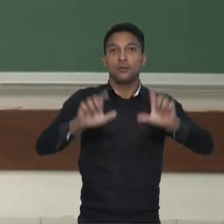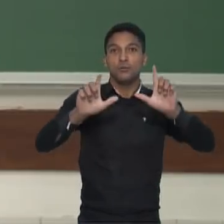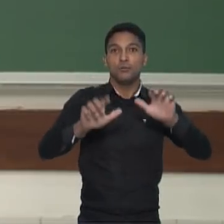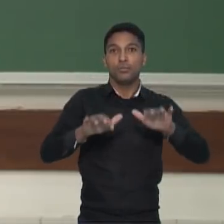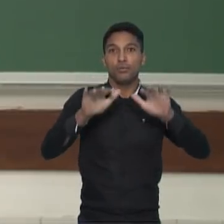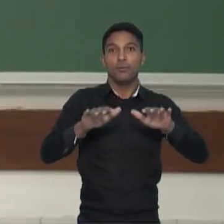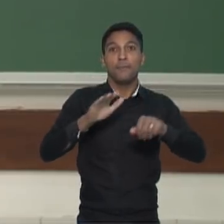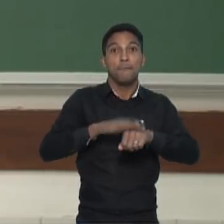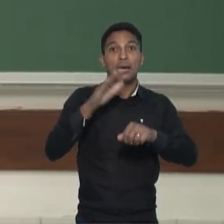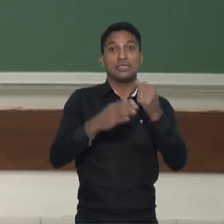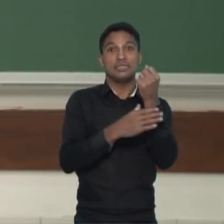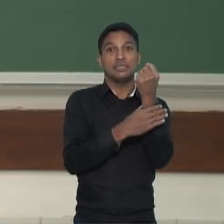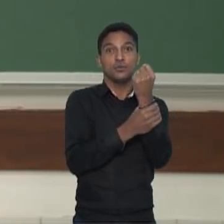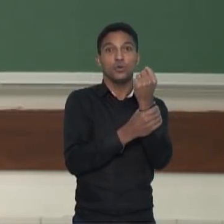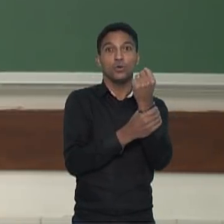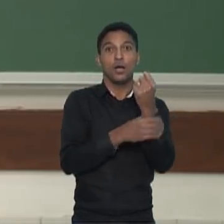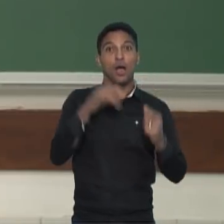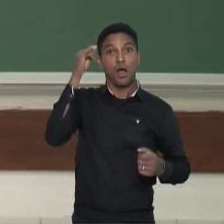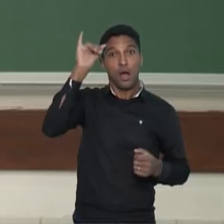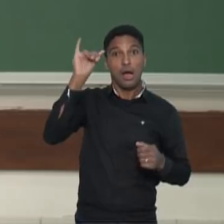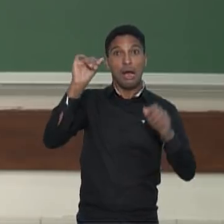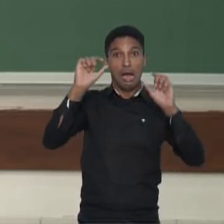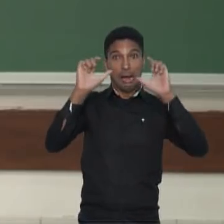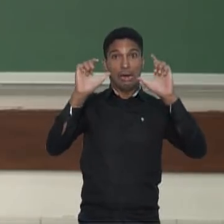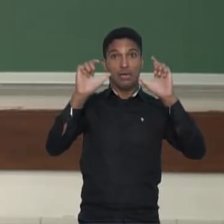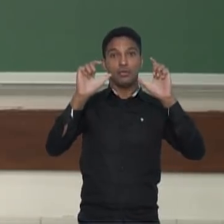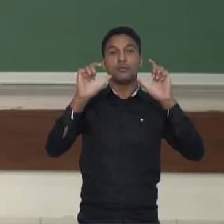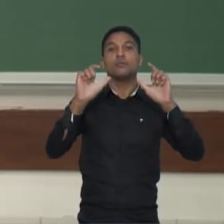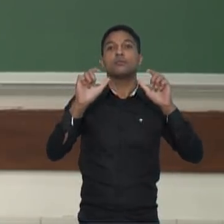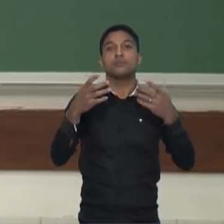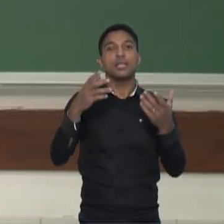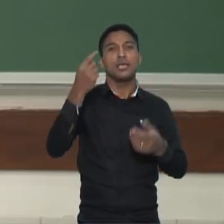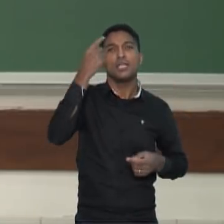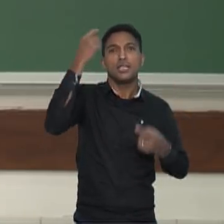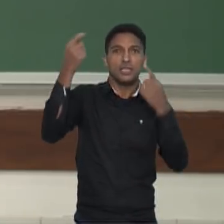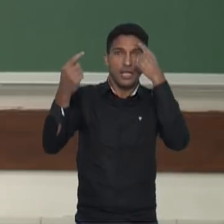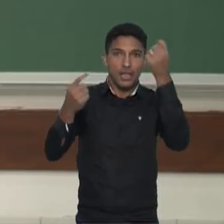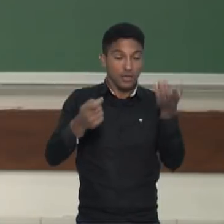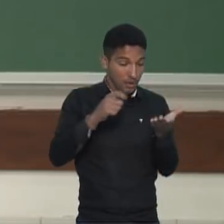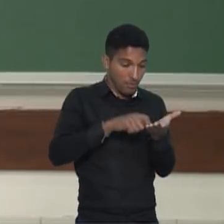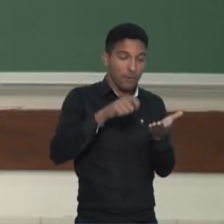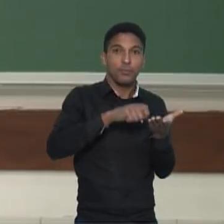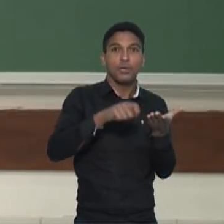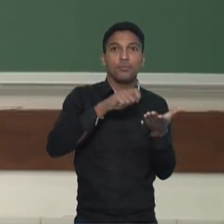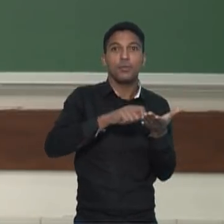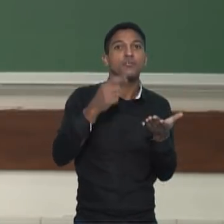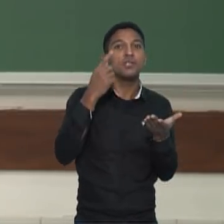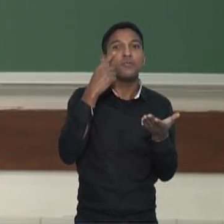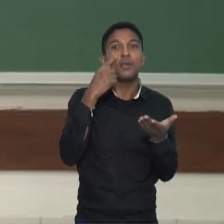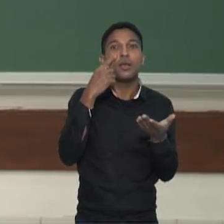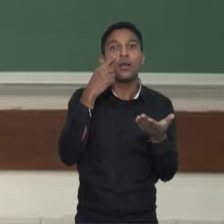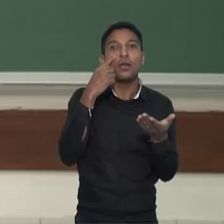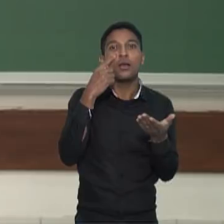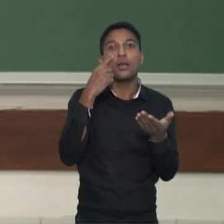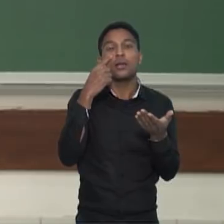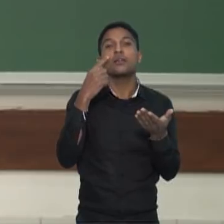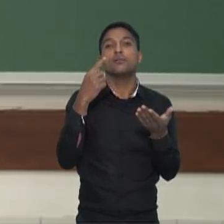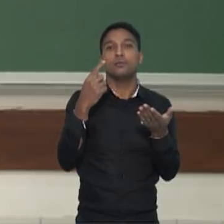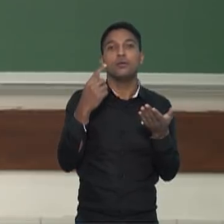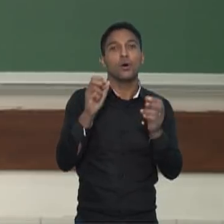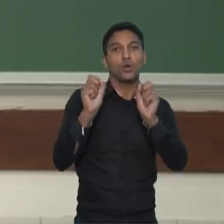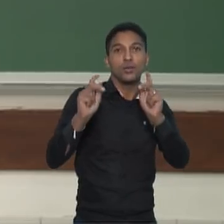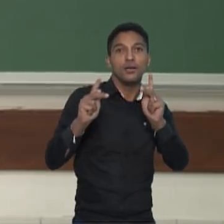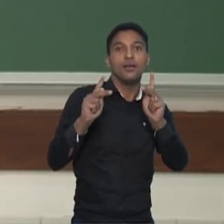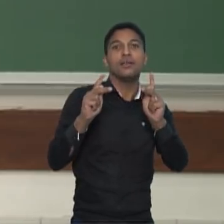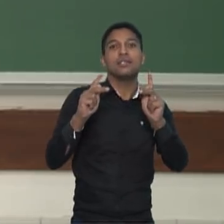mais positiva? Então, se você anotou as suas ideias e estão parecidas, ok,